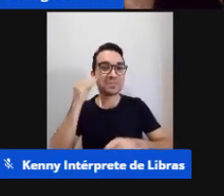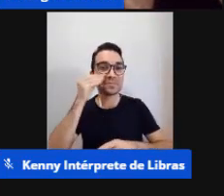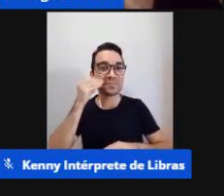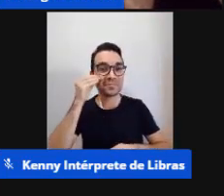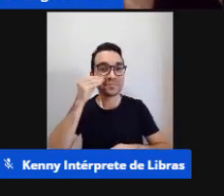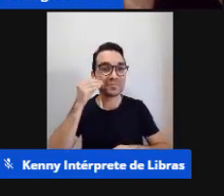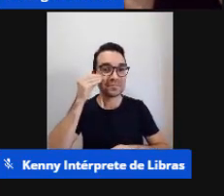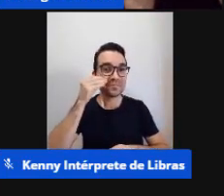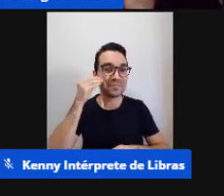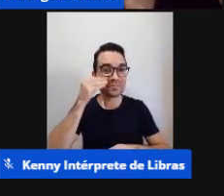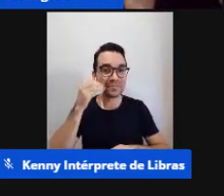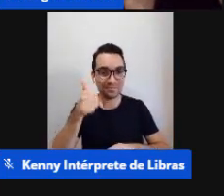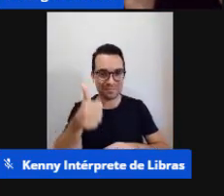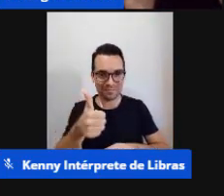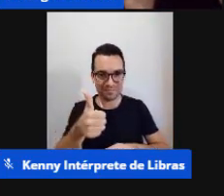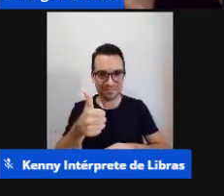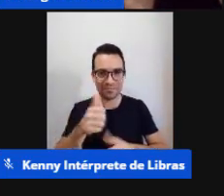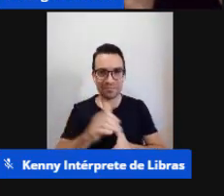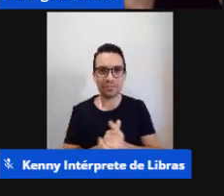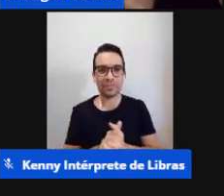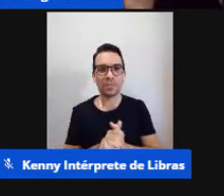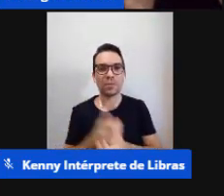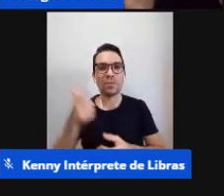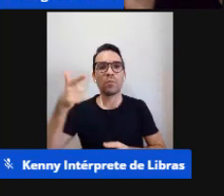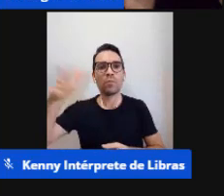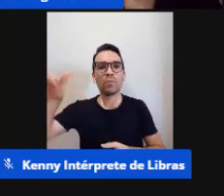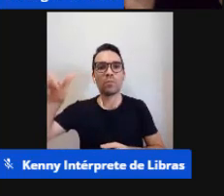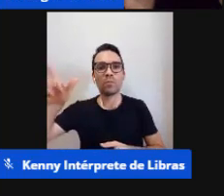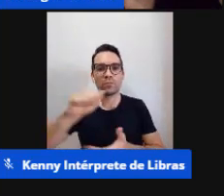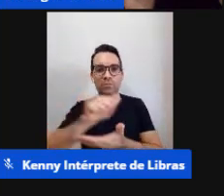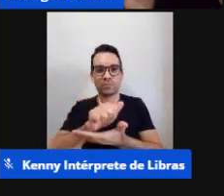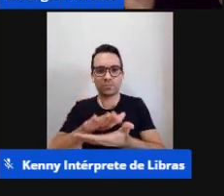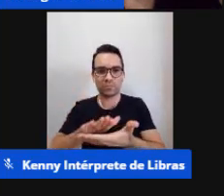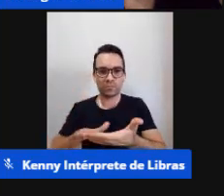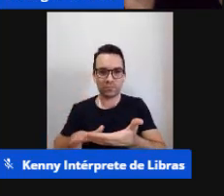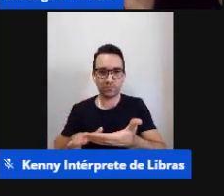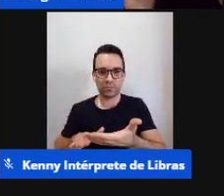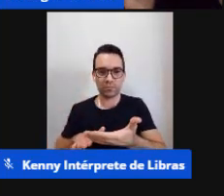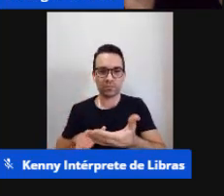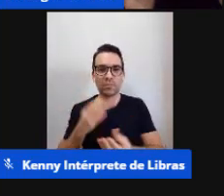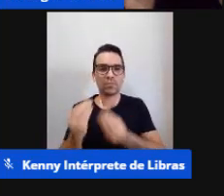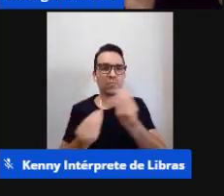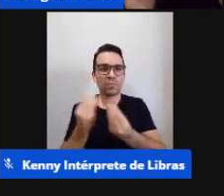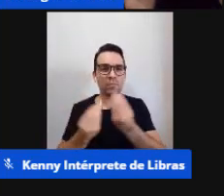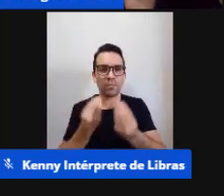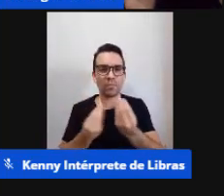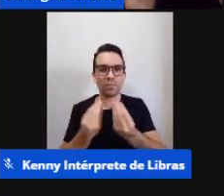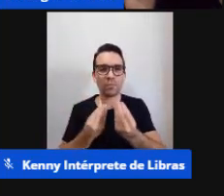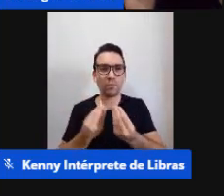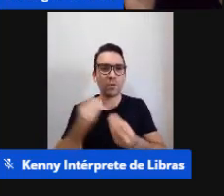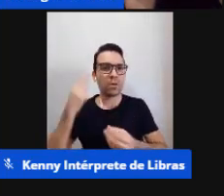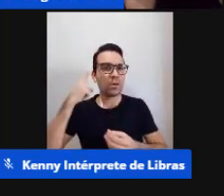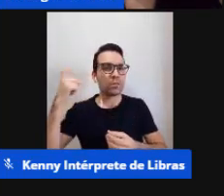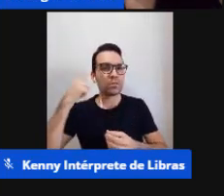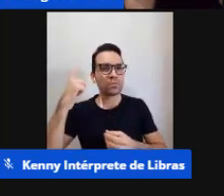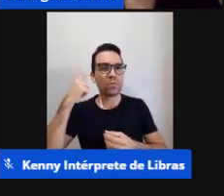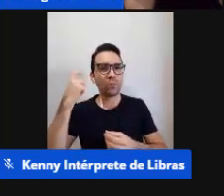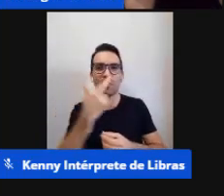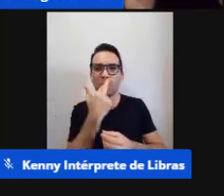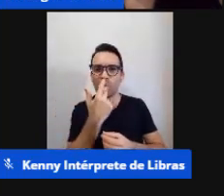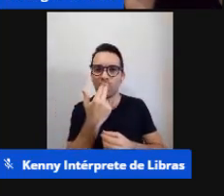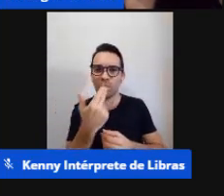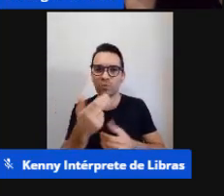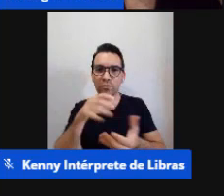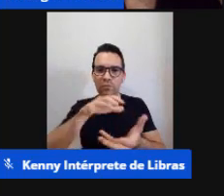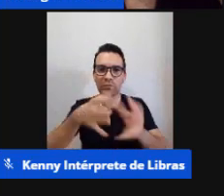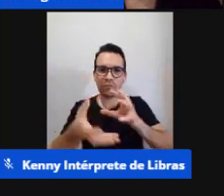E é isso aí, tá? E vamos lá para a nossa próxima atividade, utilizando o campo de experiências, traços, sons, cores e formas. Eu estou aqui com